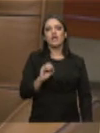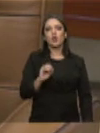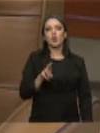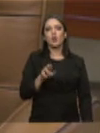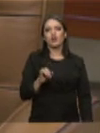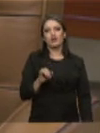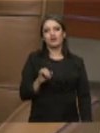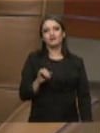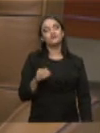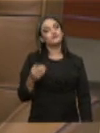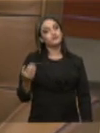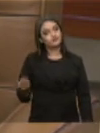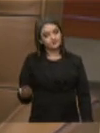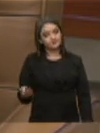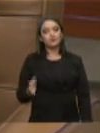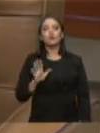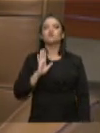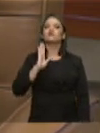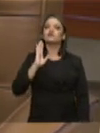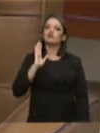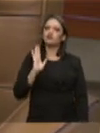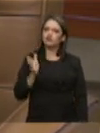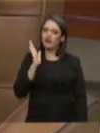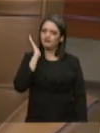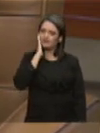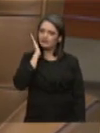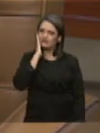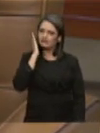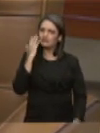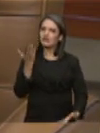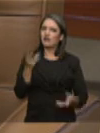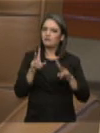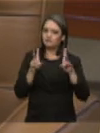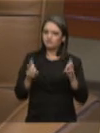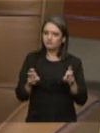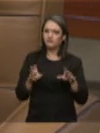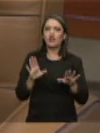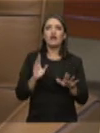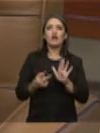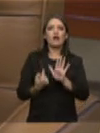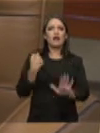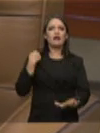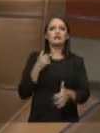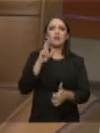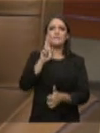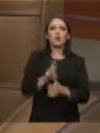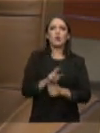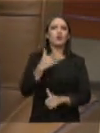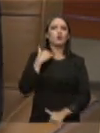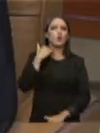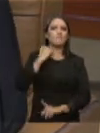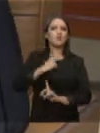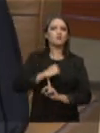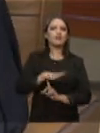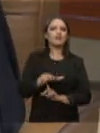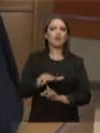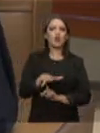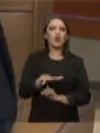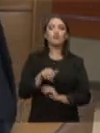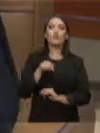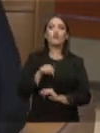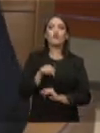que conhecia da matéria, tinha sido procurador do Banco Central e estruturava isso em